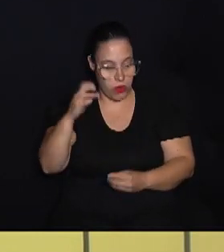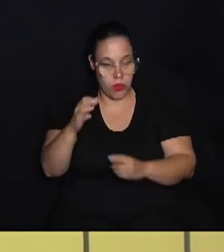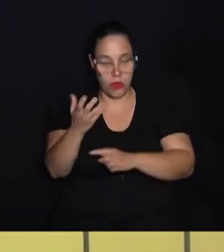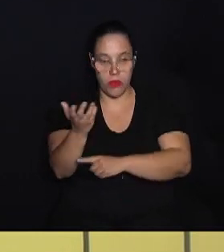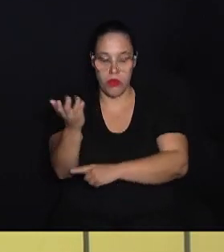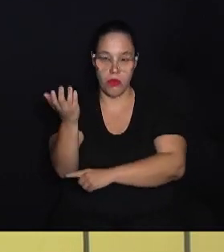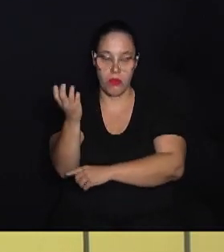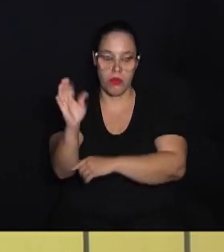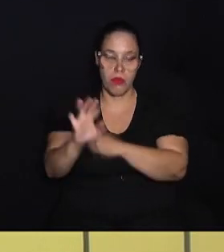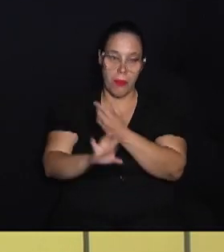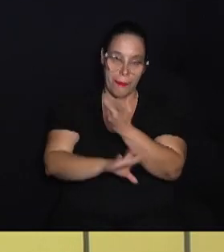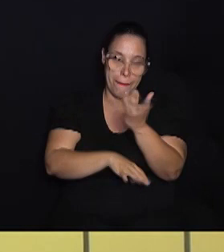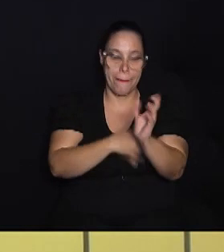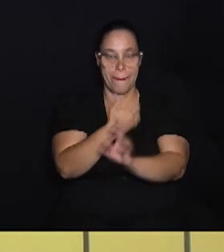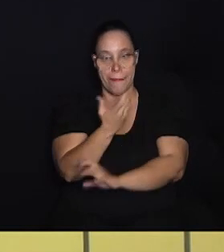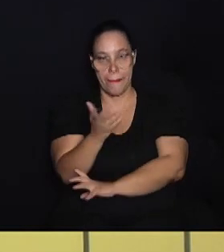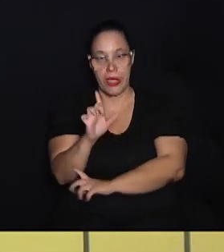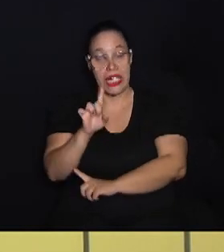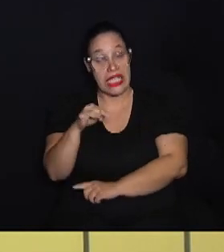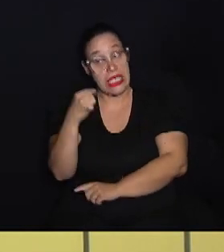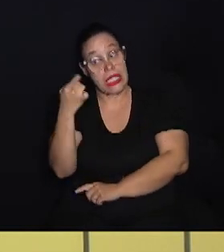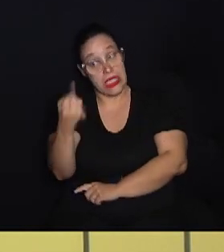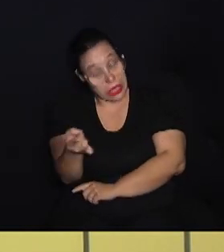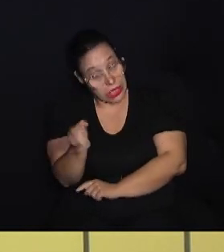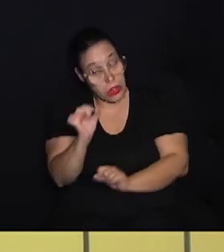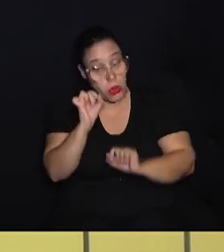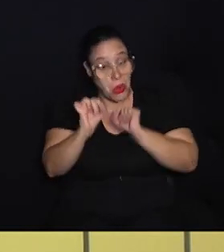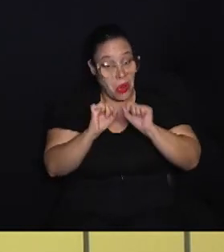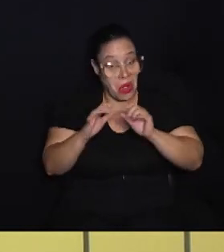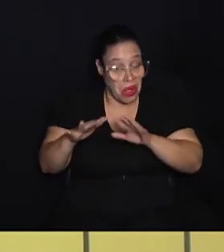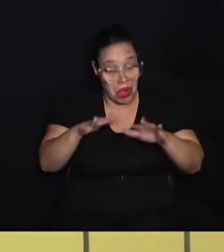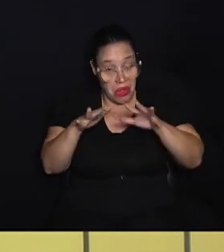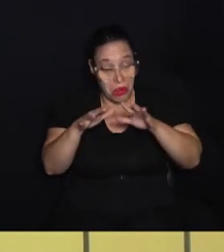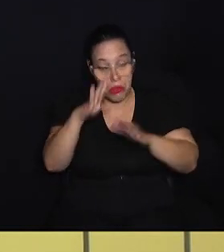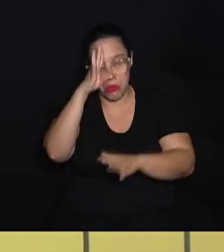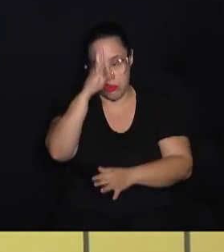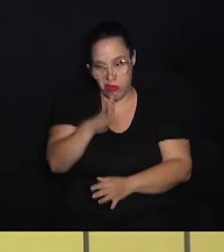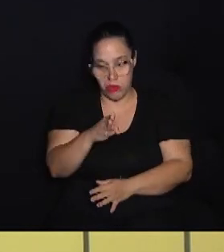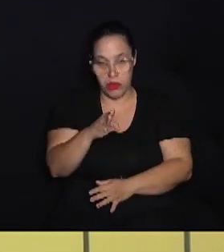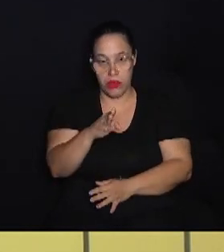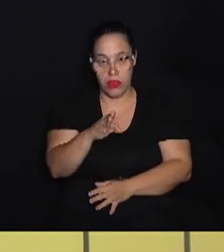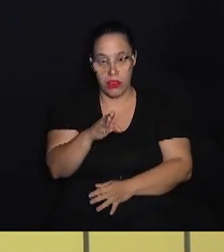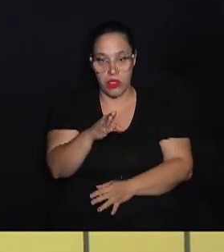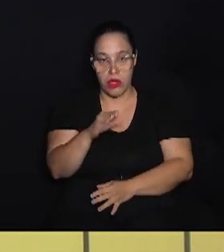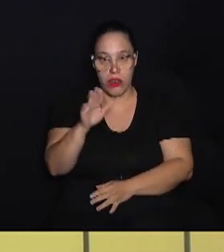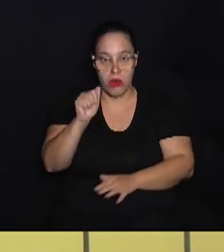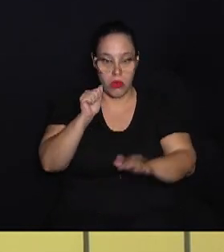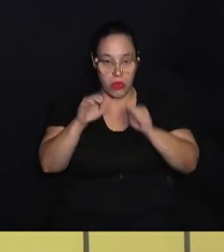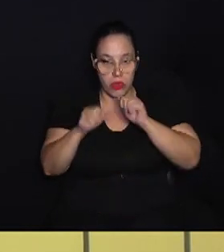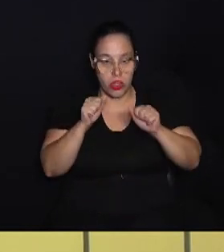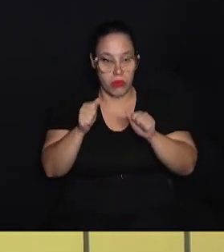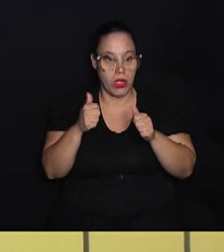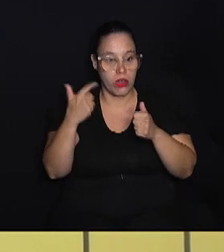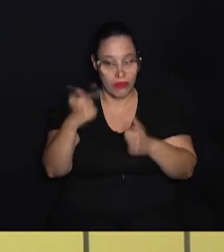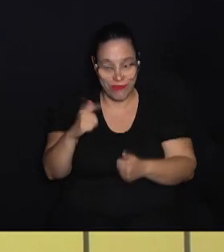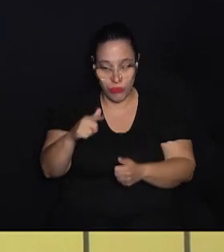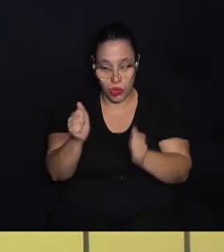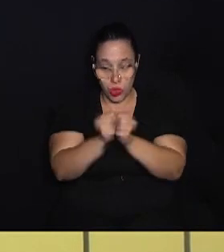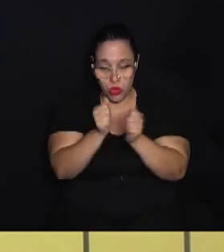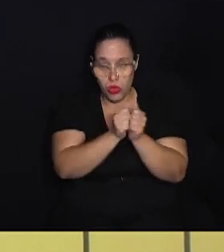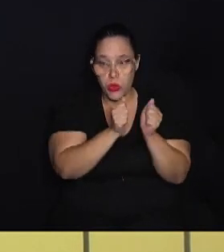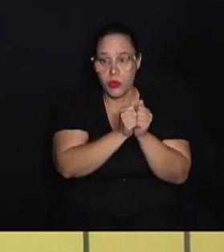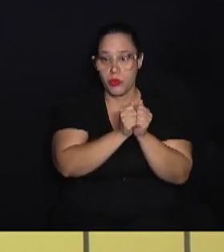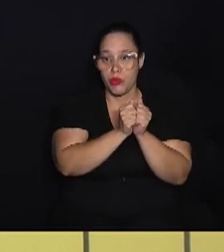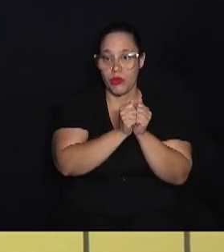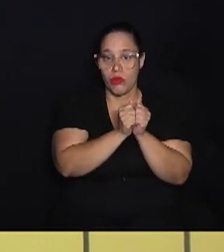ambiente. E então, dependendo do que envolva, há uma priorização no caso de muitos chamados simultâneos, como nós tivemos ali